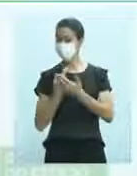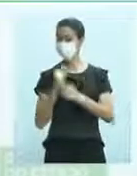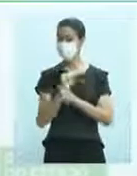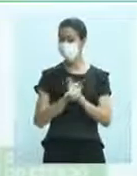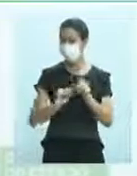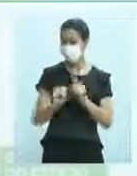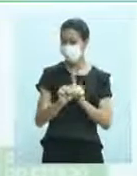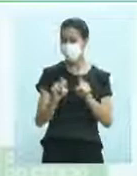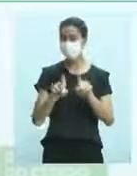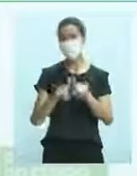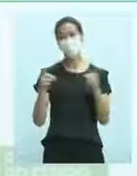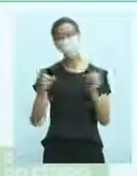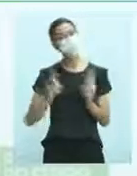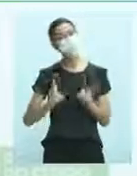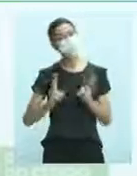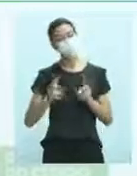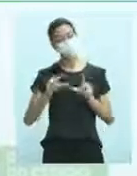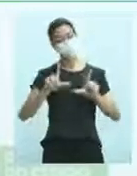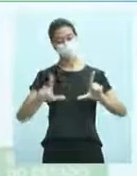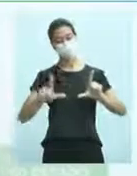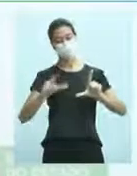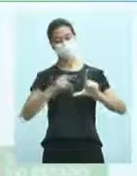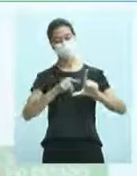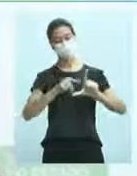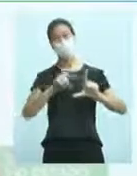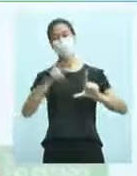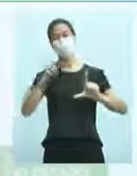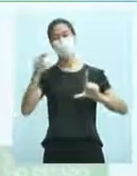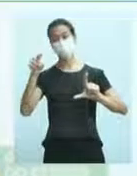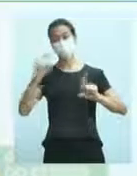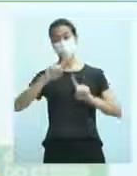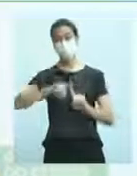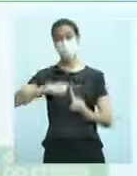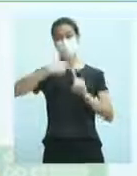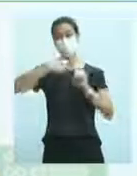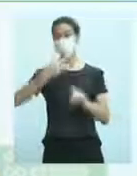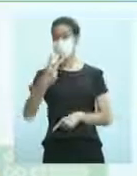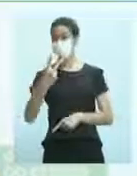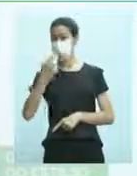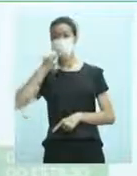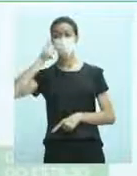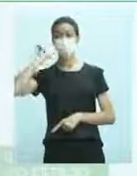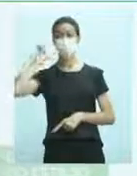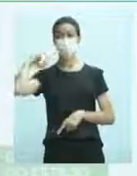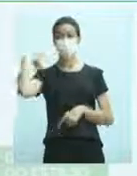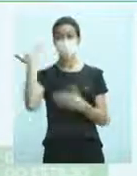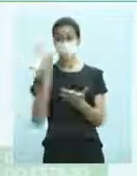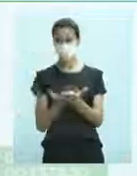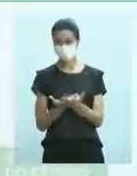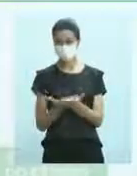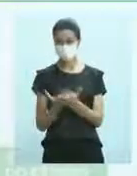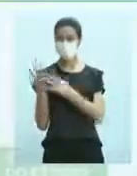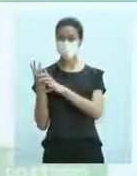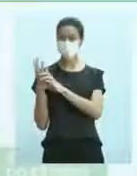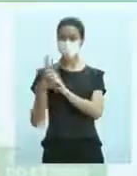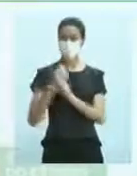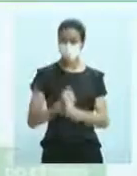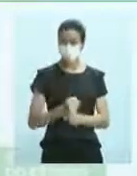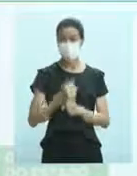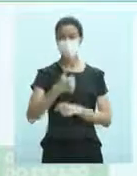ela continuar acendem com mais dois casos de ontem para hoje completando o número de